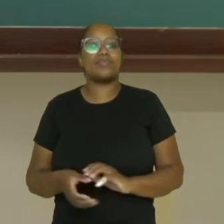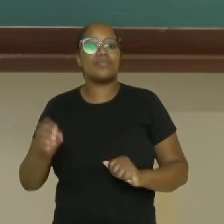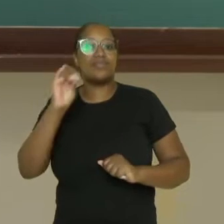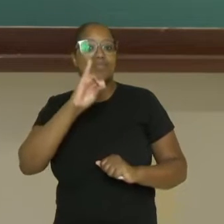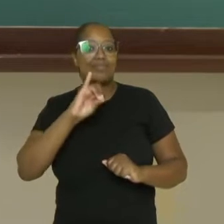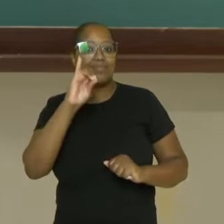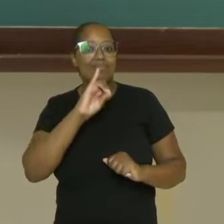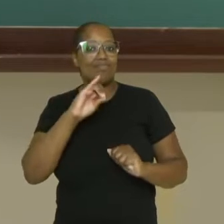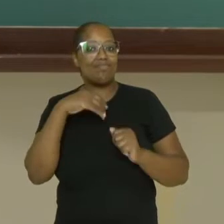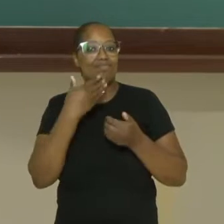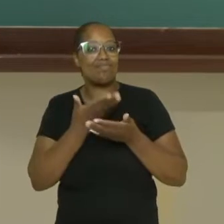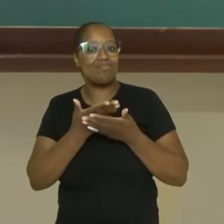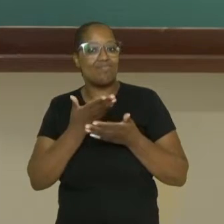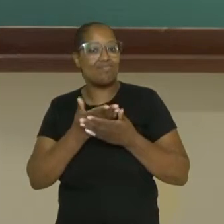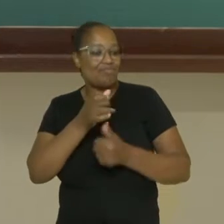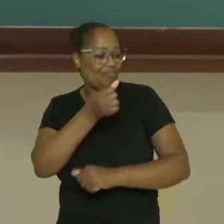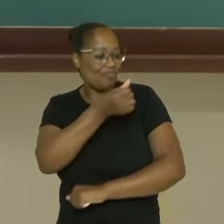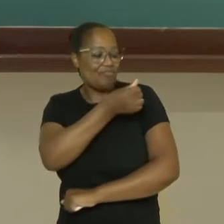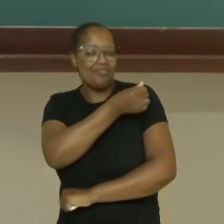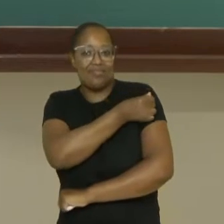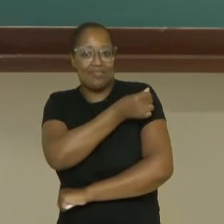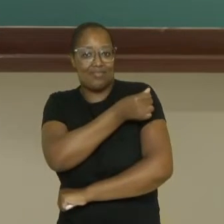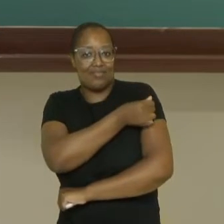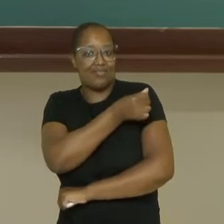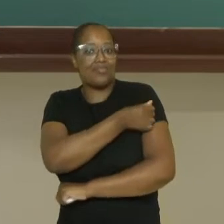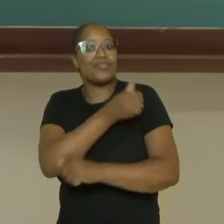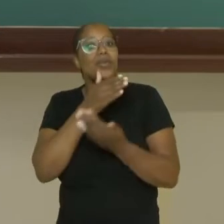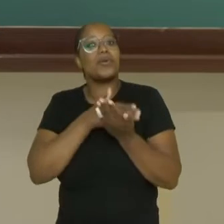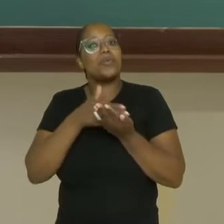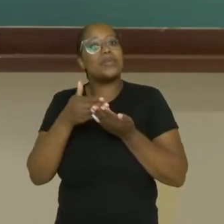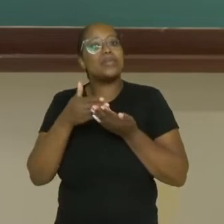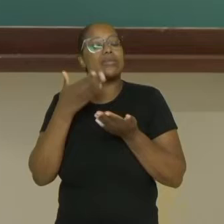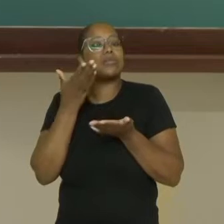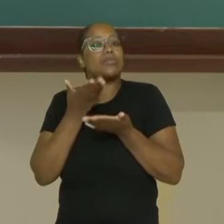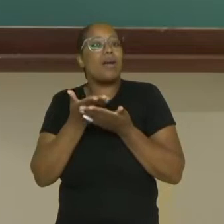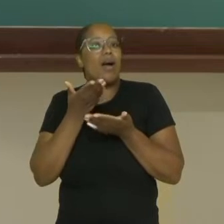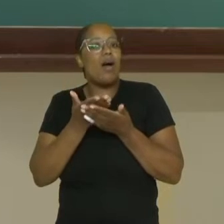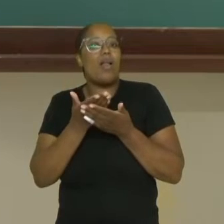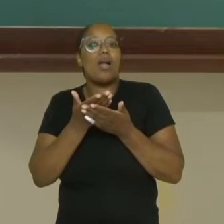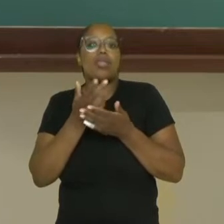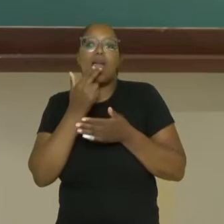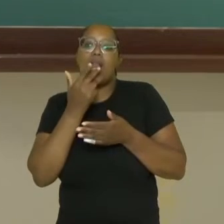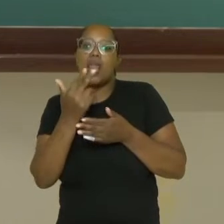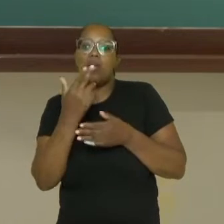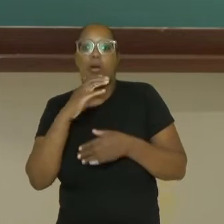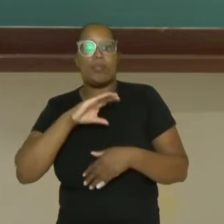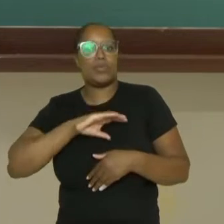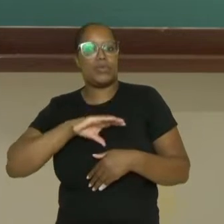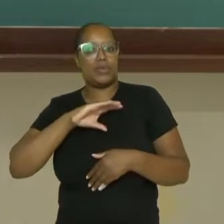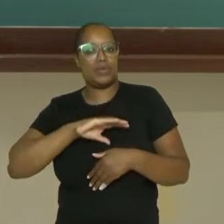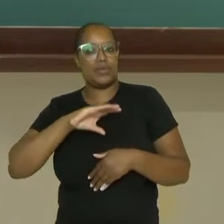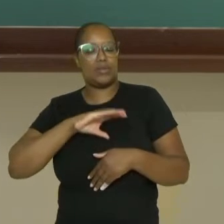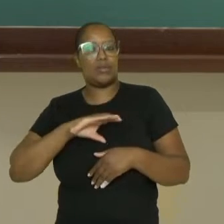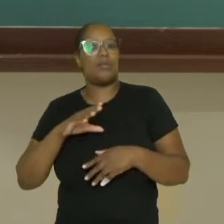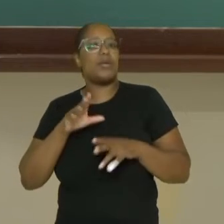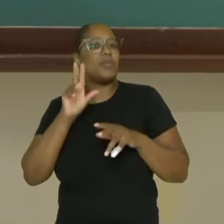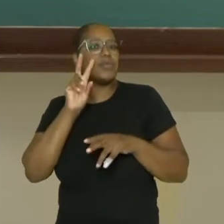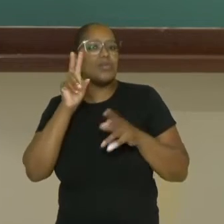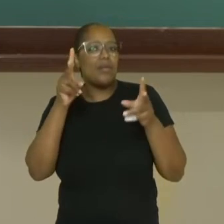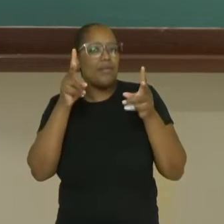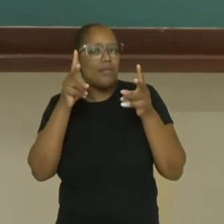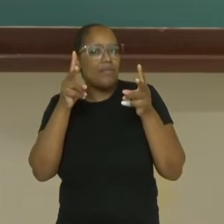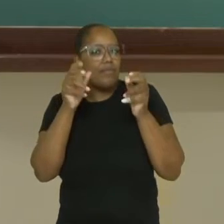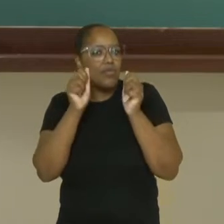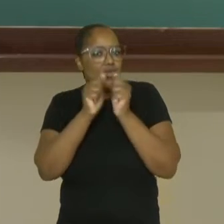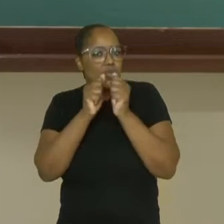Olá, alunos do sexto ano, tudo bem com vocês? Estamos começando mais uma aula de língua portuguesa. Vamos conferir juntos os nossos